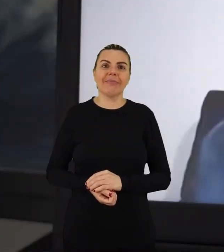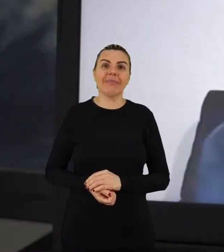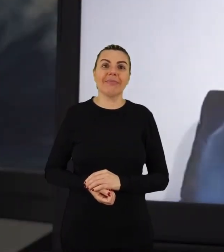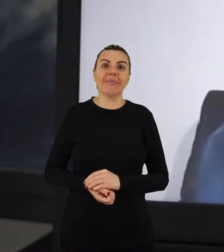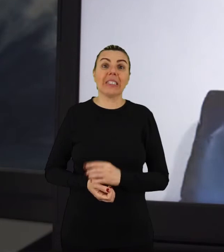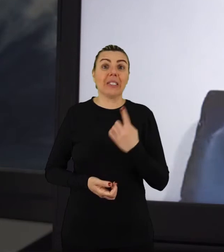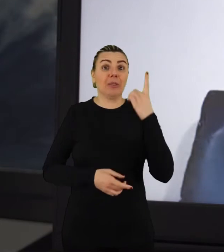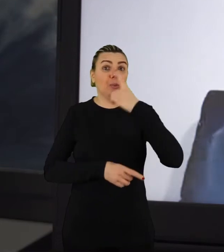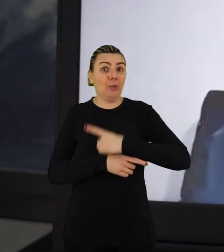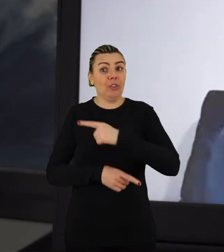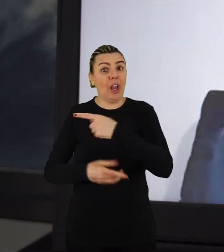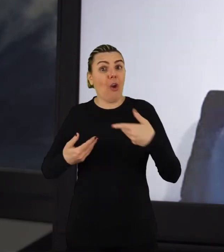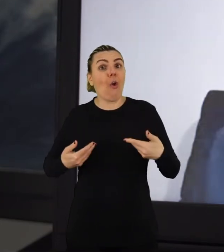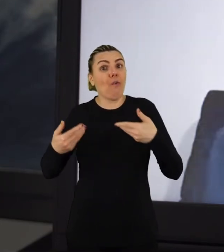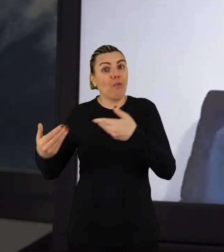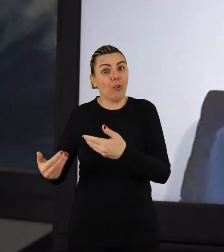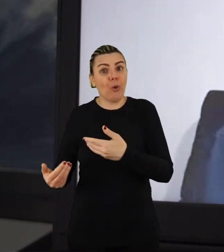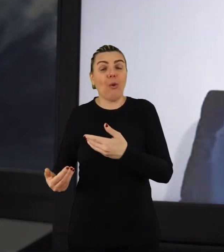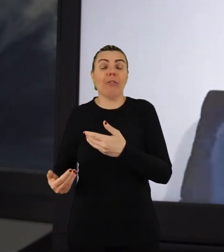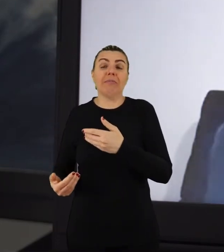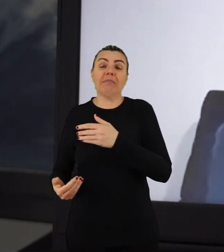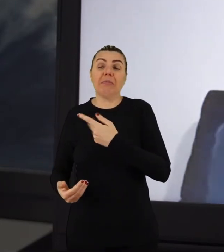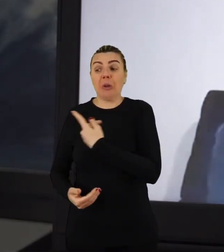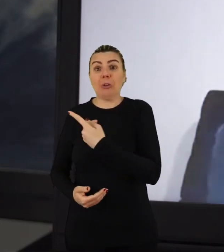Teve um dia que ele me convidou para conhecer uns amigos dele.